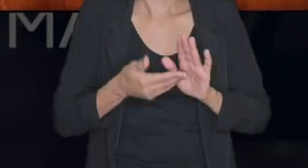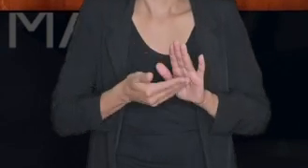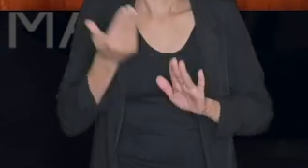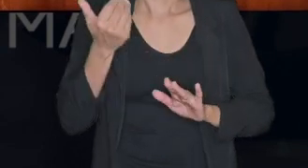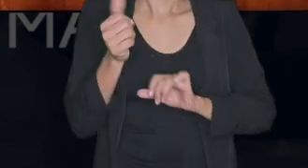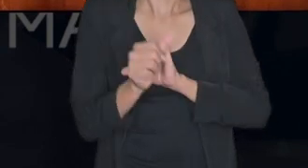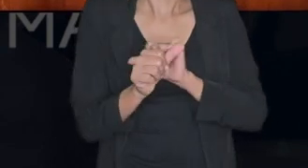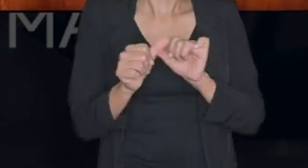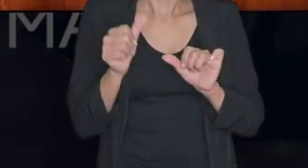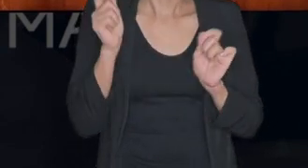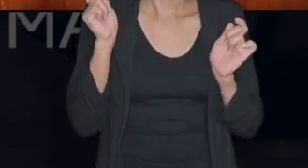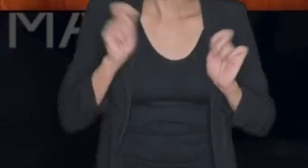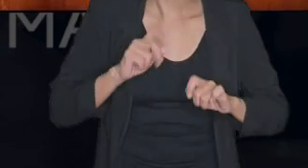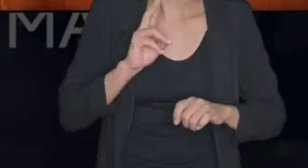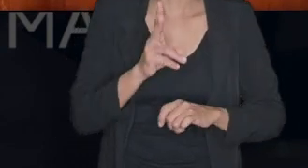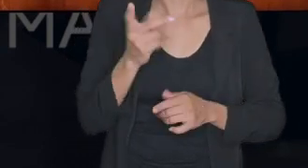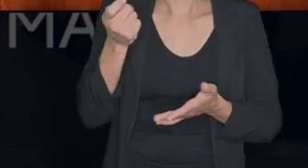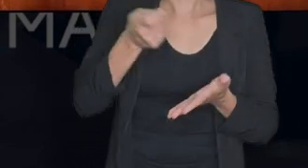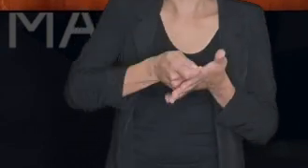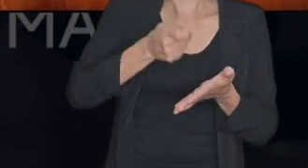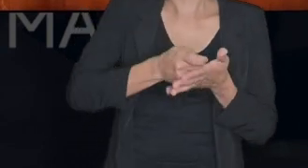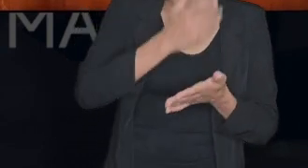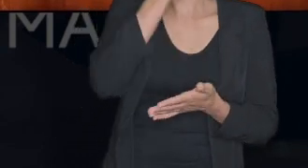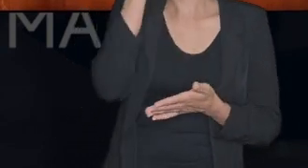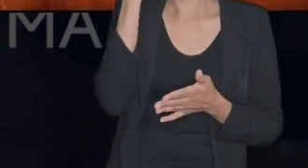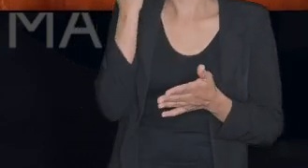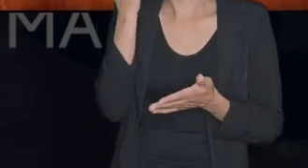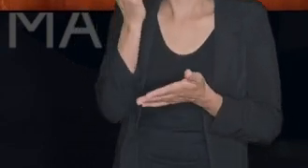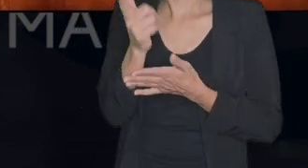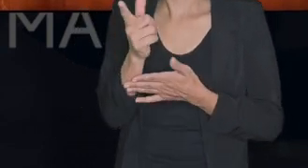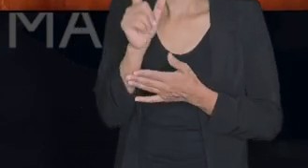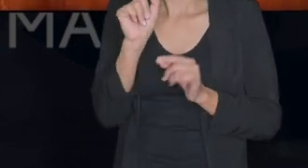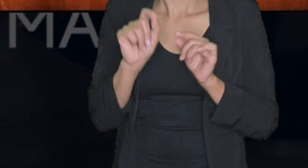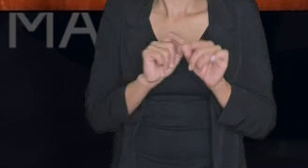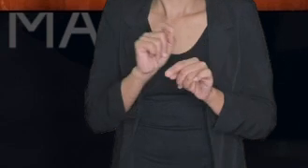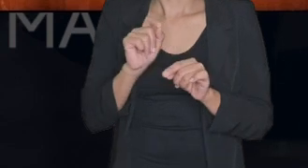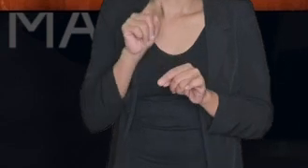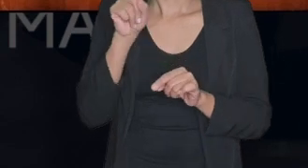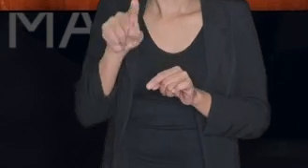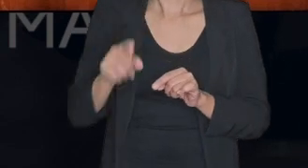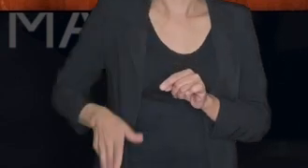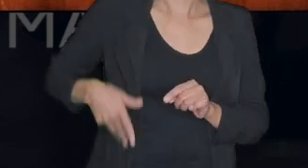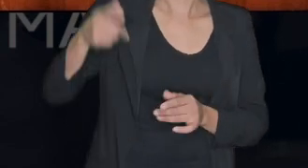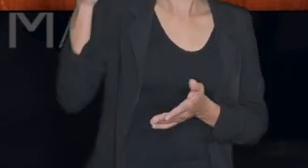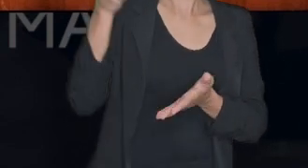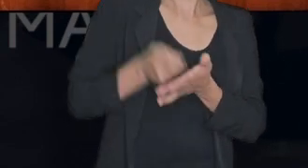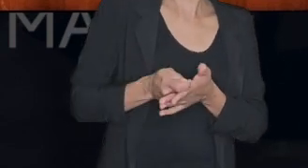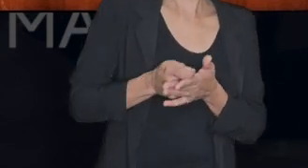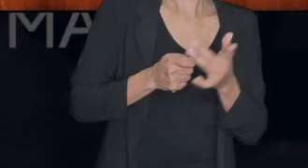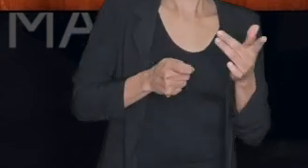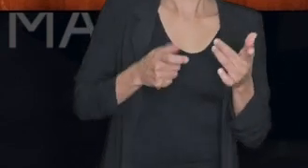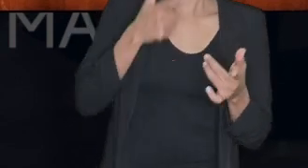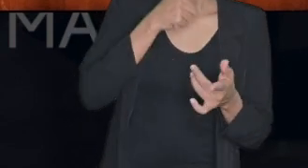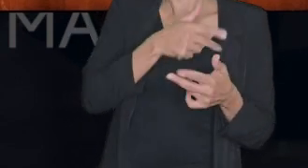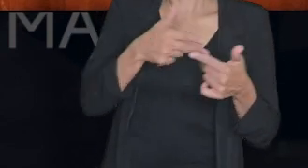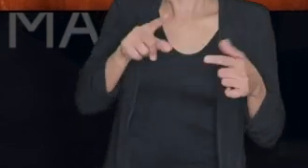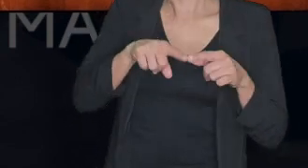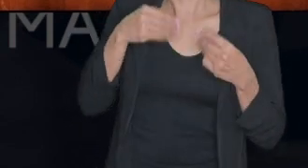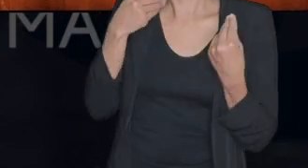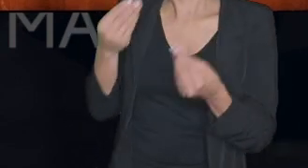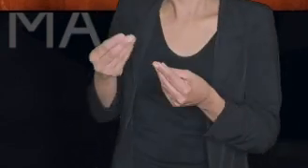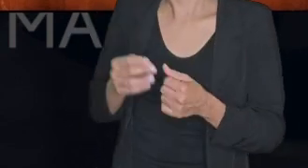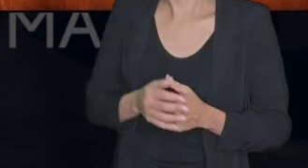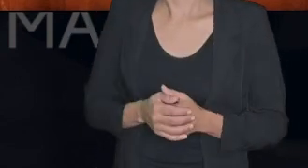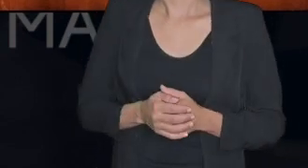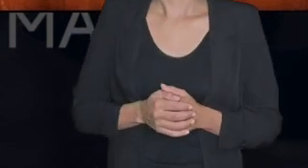pagando para o comprador aquilo que ele, né, o que ele desembolsara, ele vai ficar com a coisa. Então, os tabeliães eles